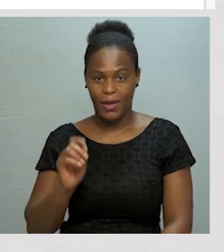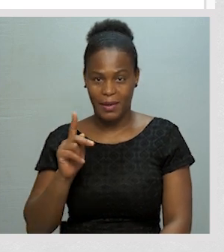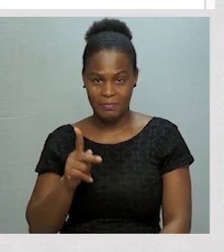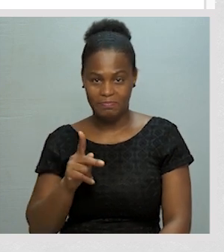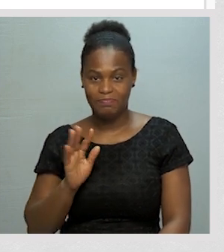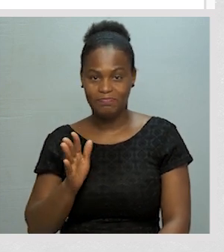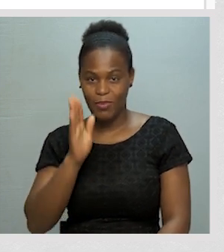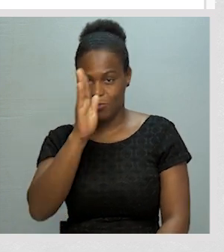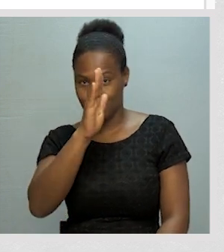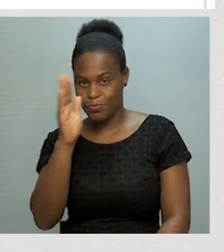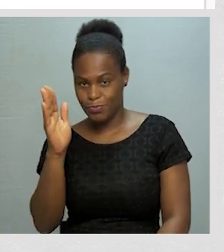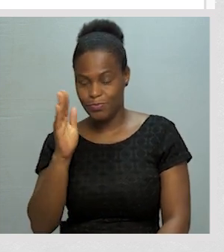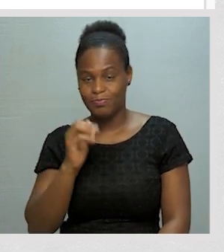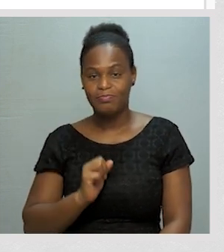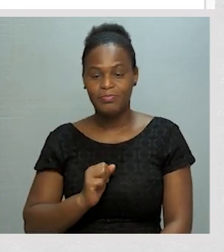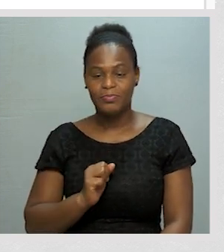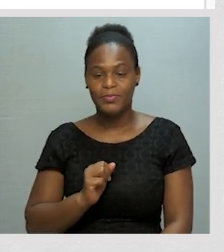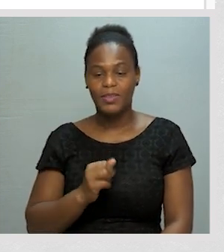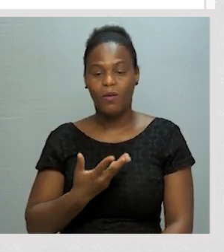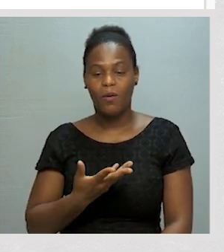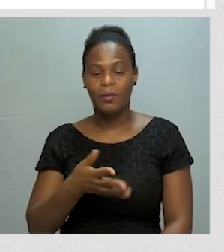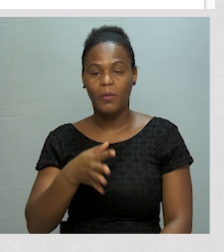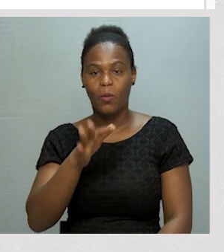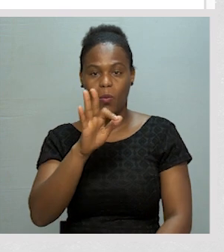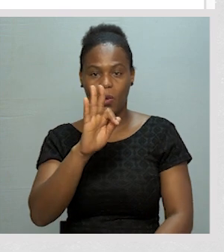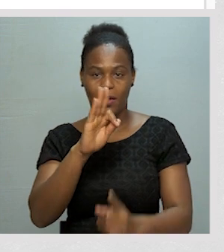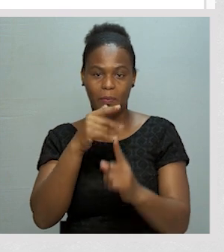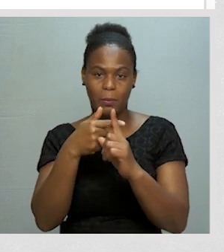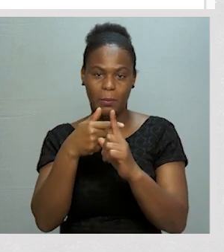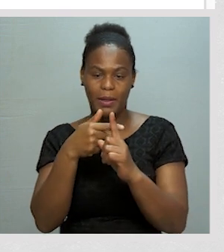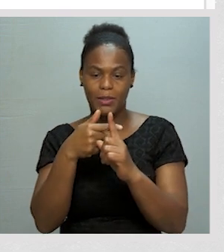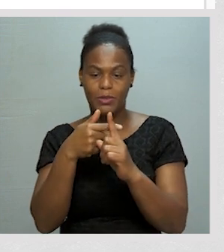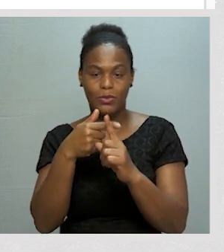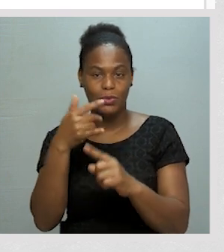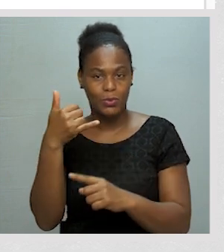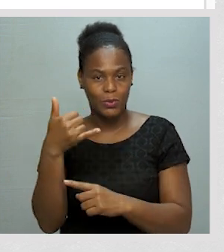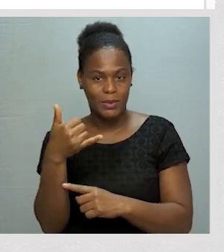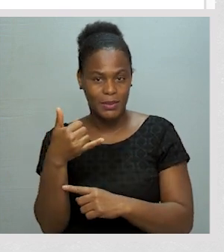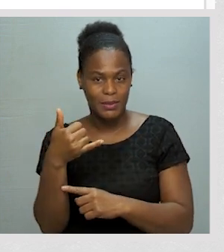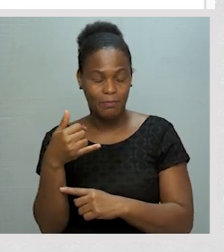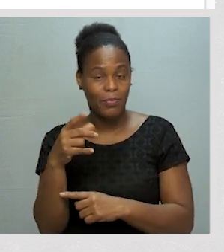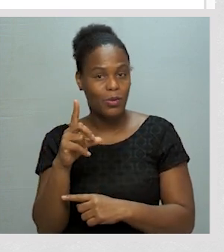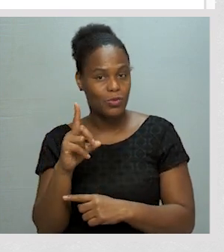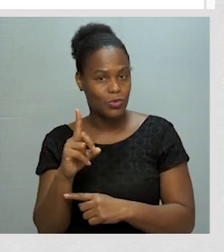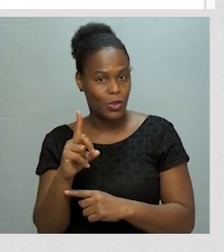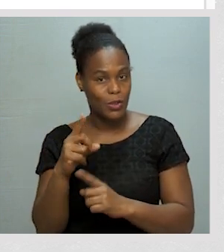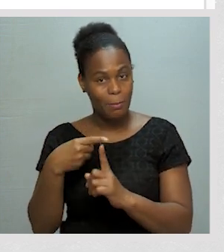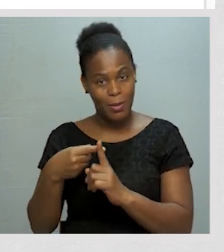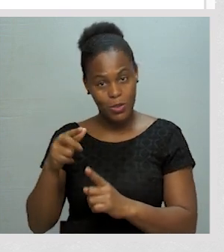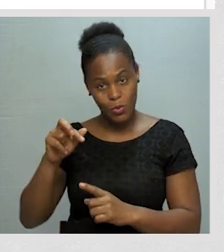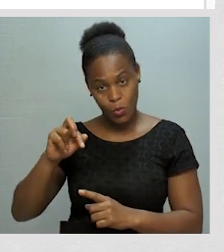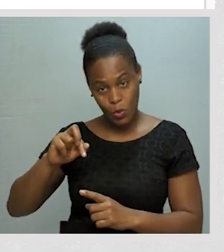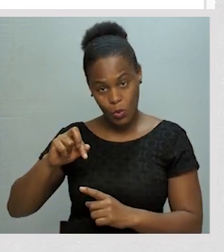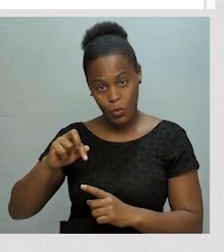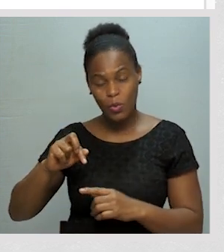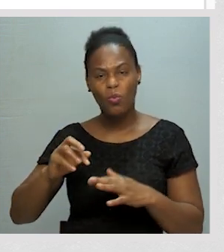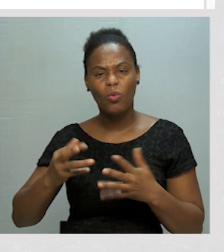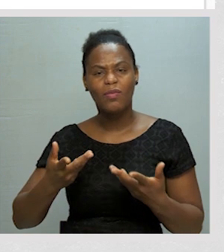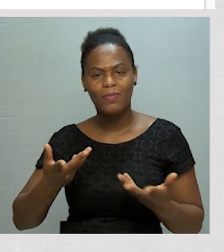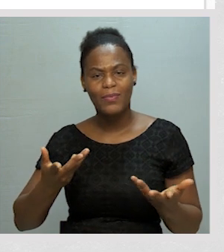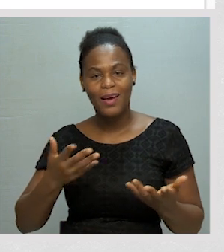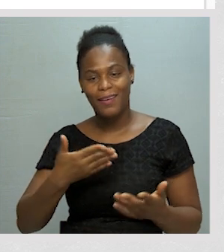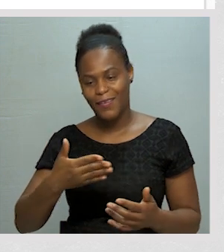8. Como podem ver, aqui temos duas parcelas, não é? Claro que não, aqui temos 3 parcelas. Primeira parcela, 64.